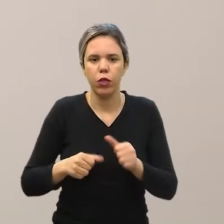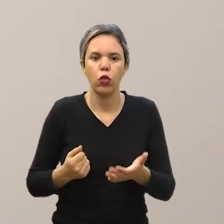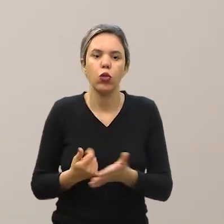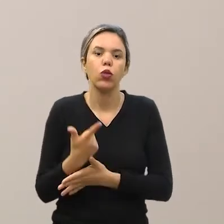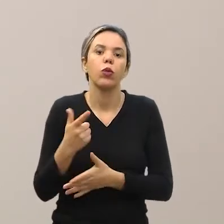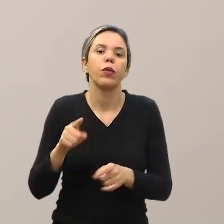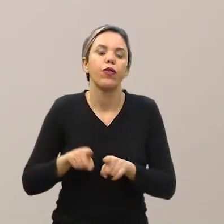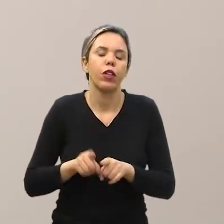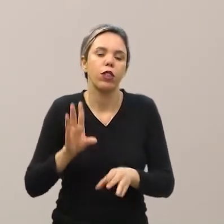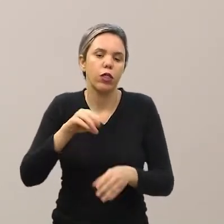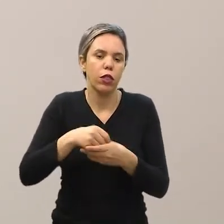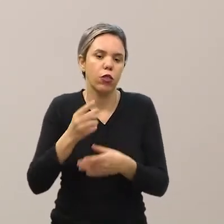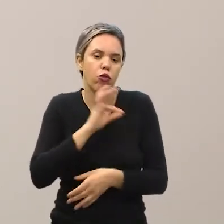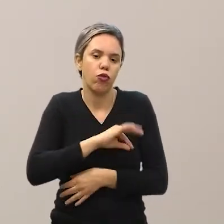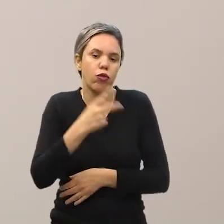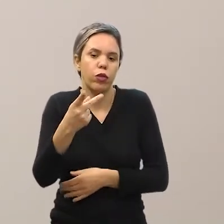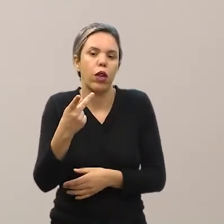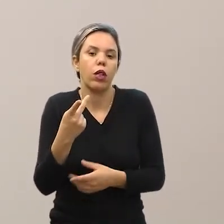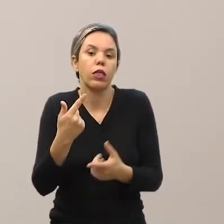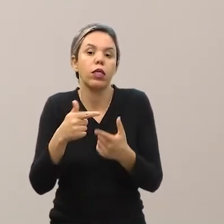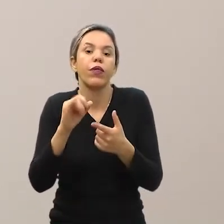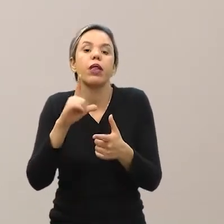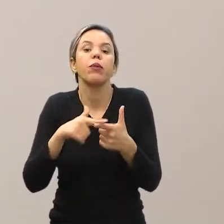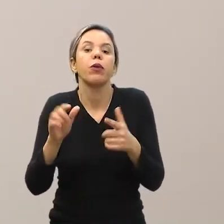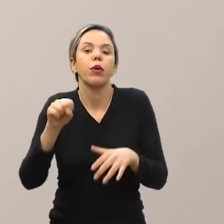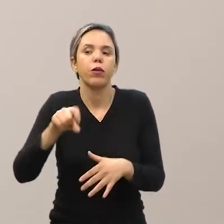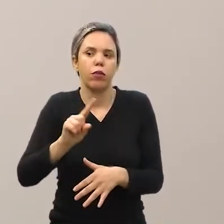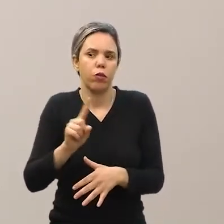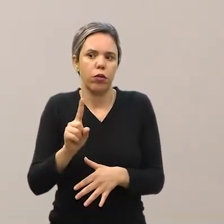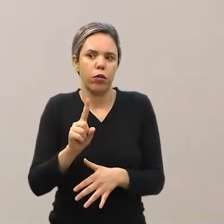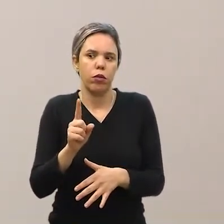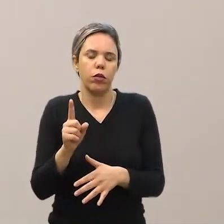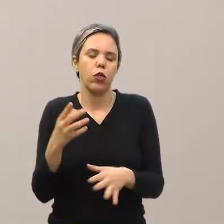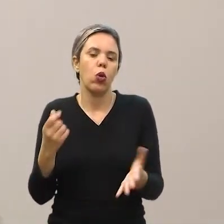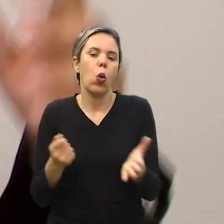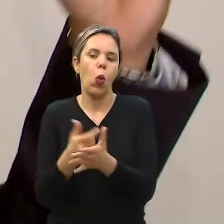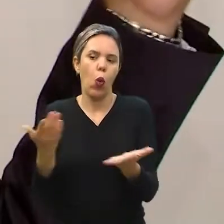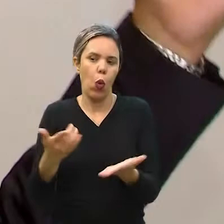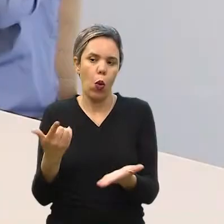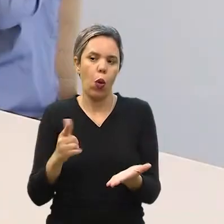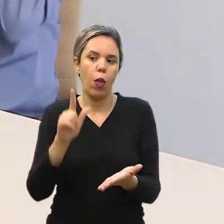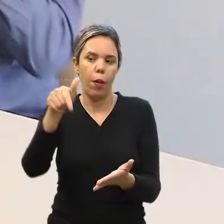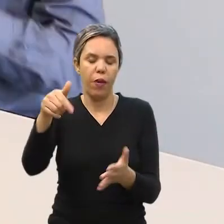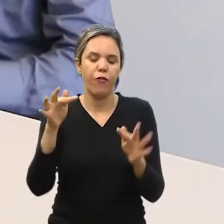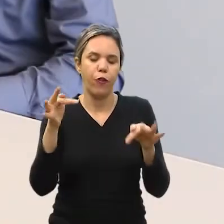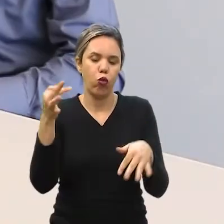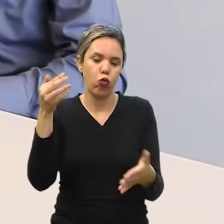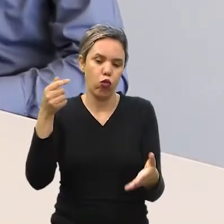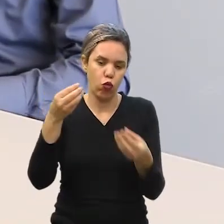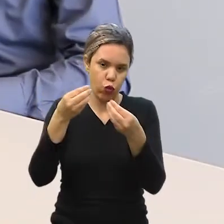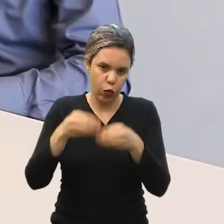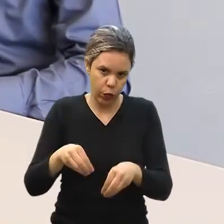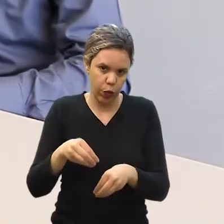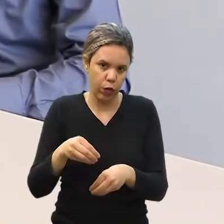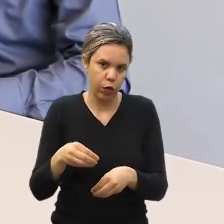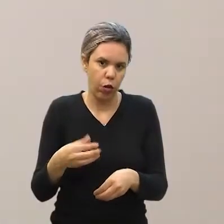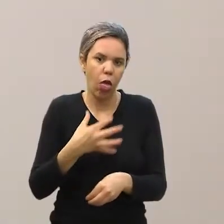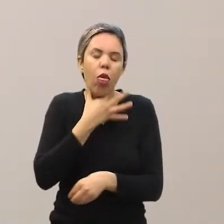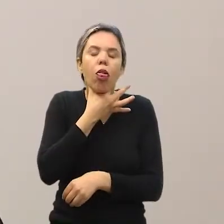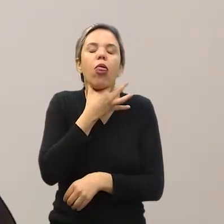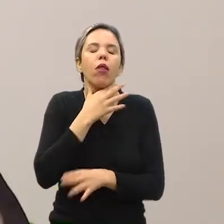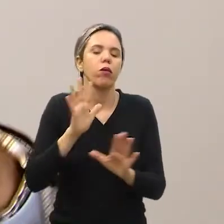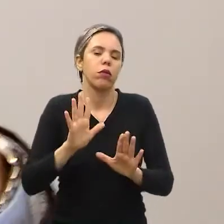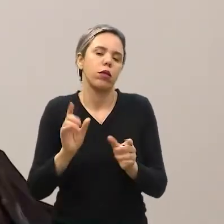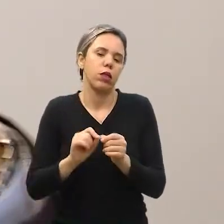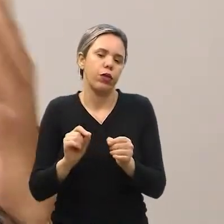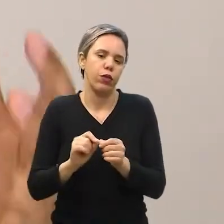compra dentro do seu orçamento, para que você não compre algo agora, mas que vai prejudicar lá na frente. Então,